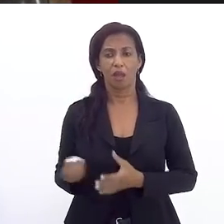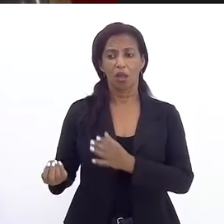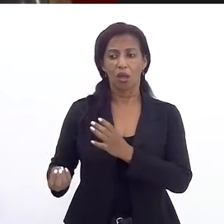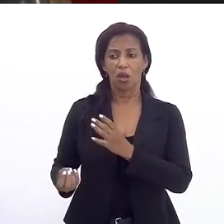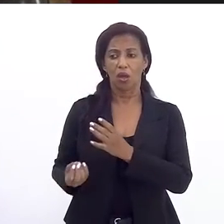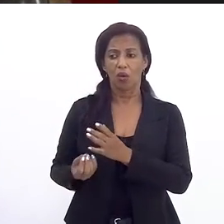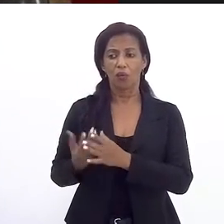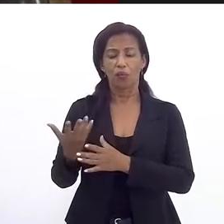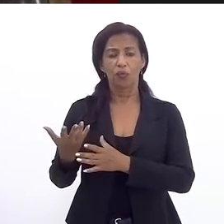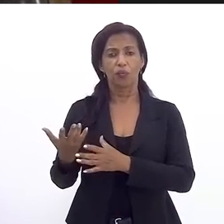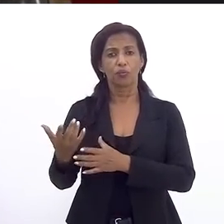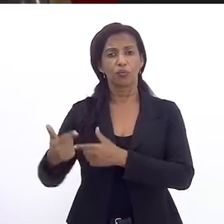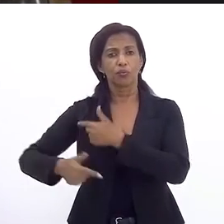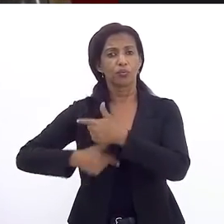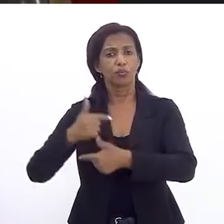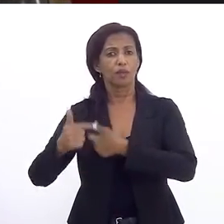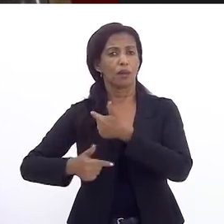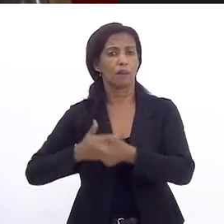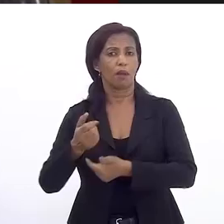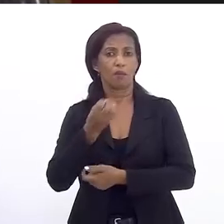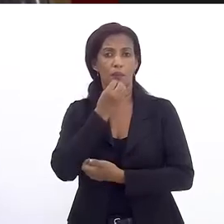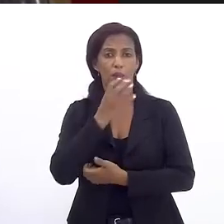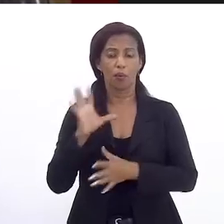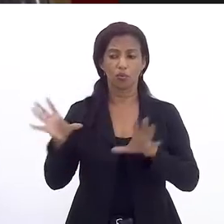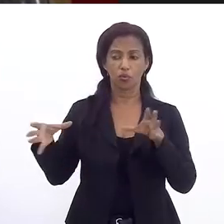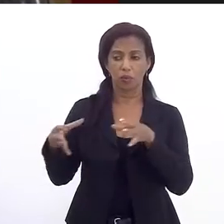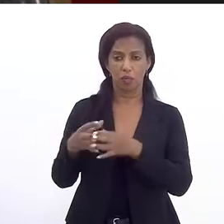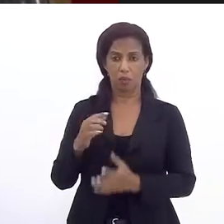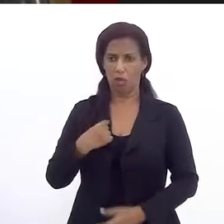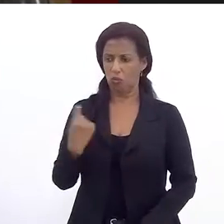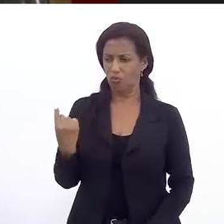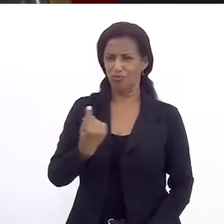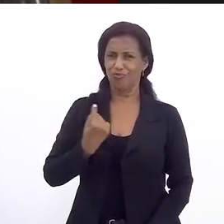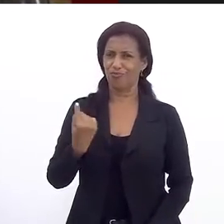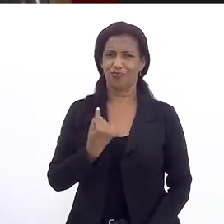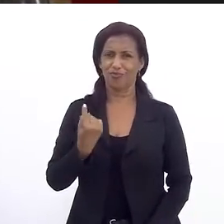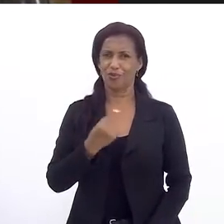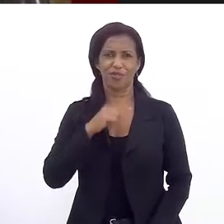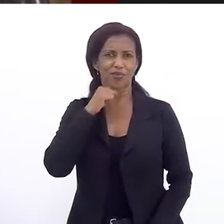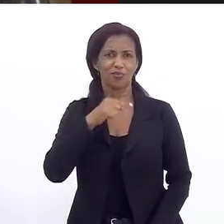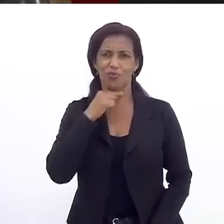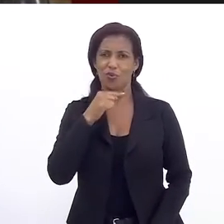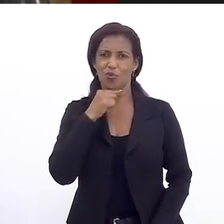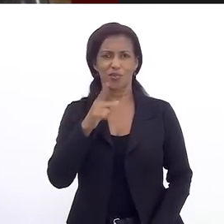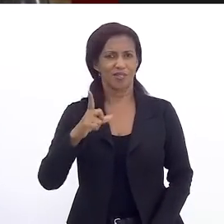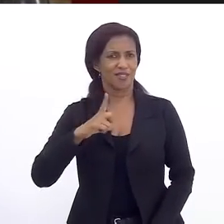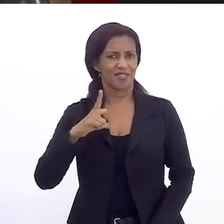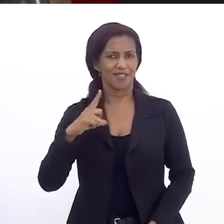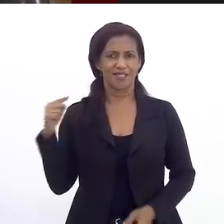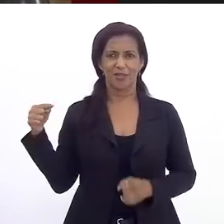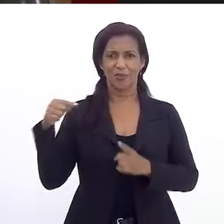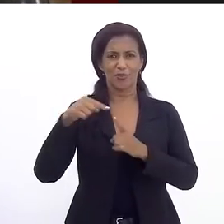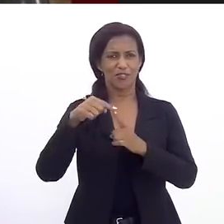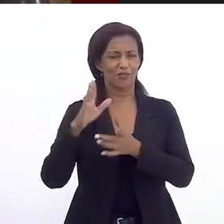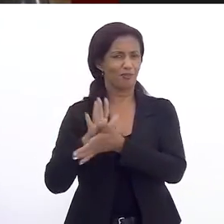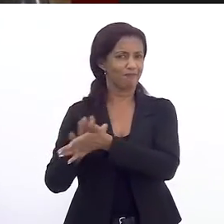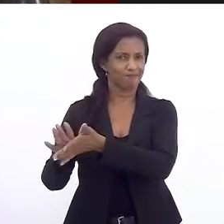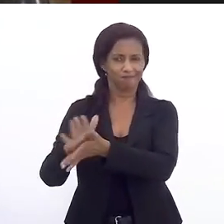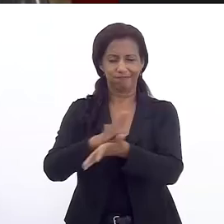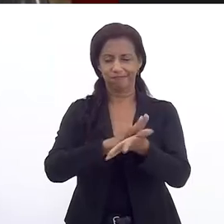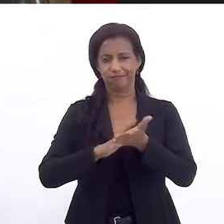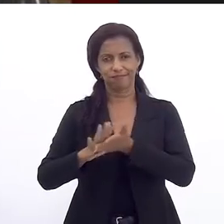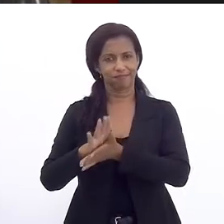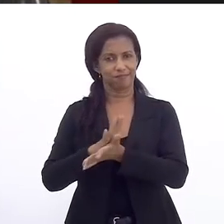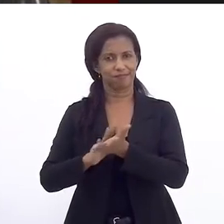responsabilidade. Fruto de um trabalho, de uma boa equipe, porque eu sozinha, com certeza, não conseguiria